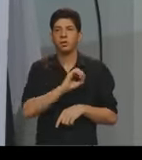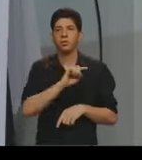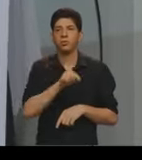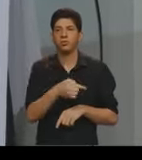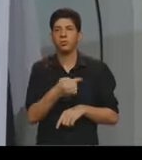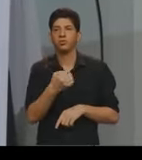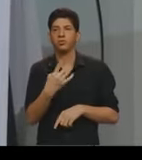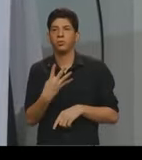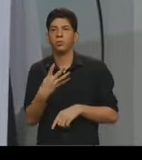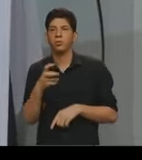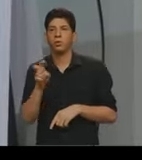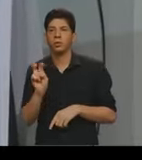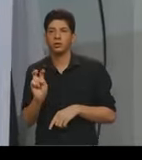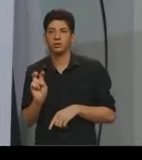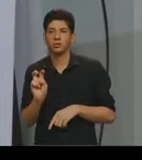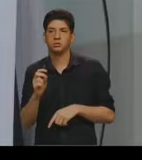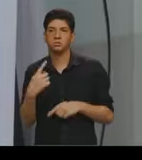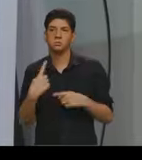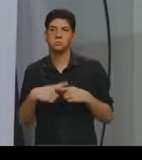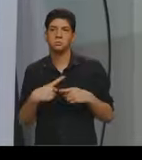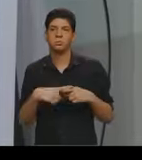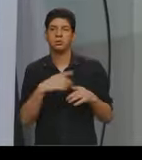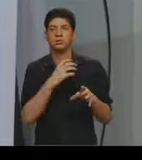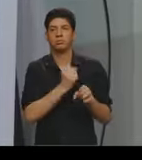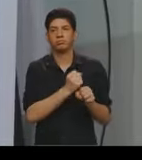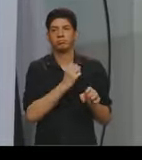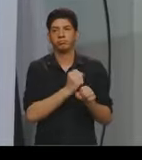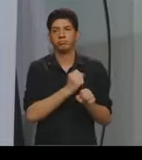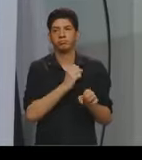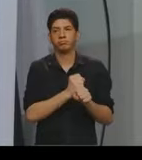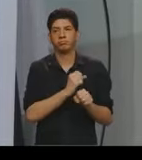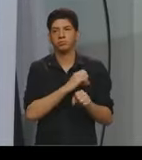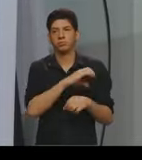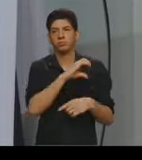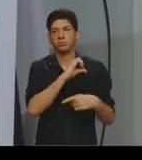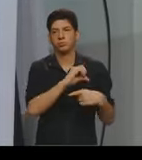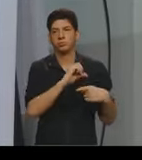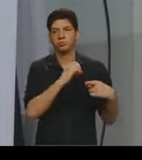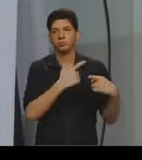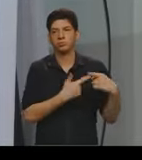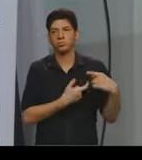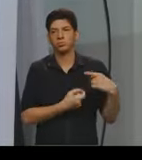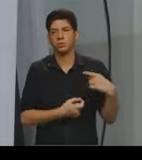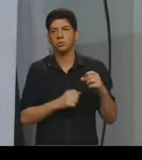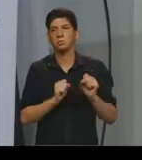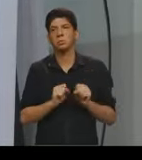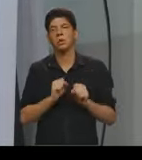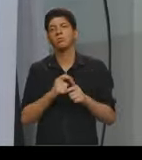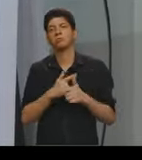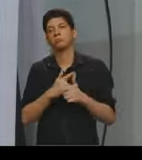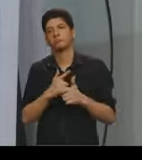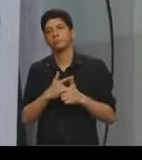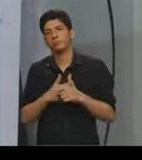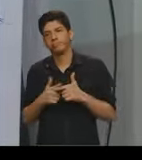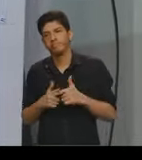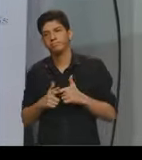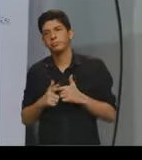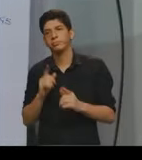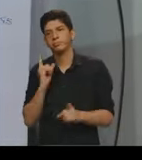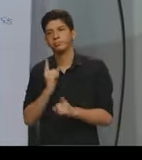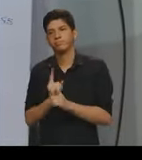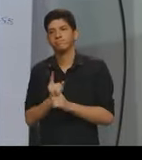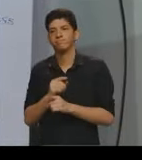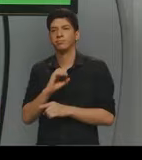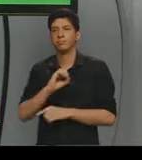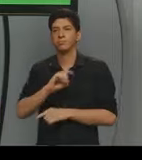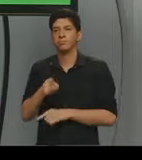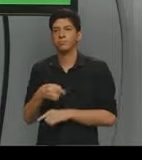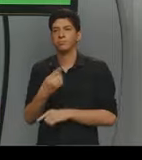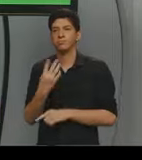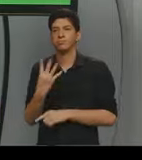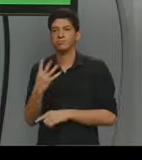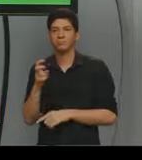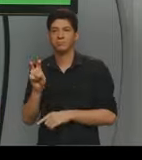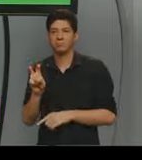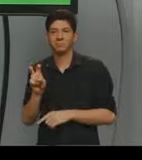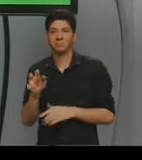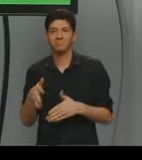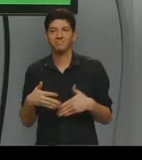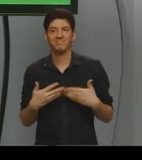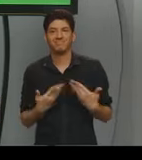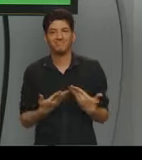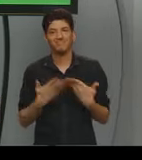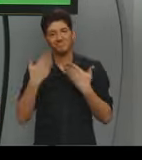0,45, né? Que é a divisão ali. Mas, como está em fração, a gente pode deixar a resposta como 9 20avos. Muito